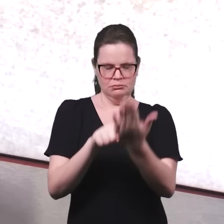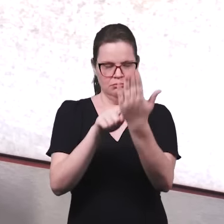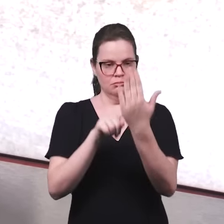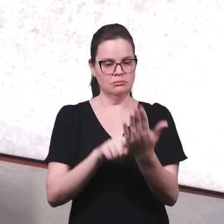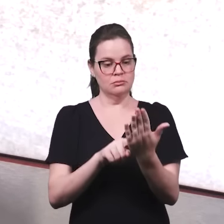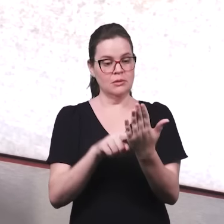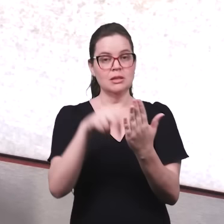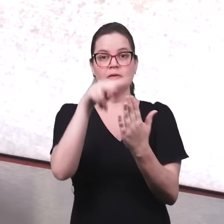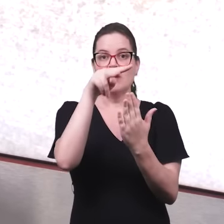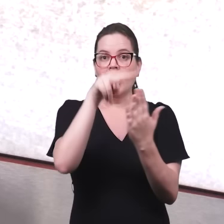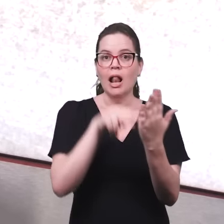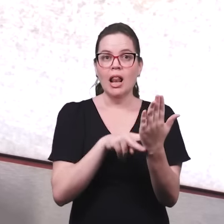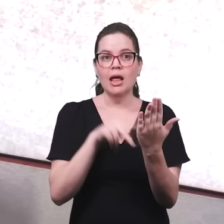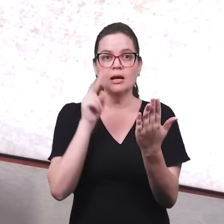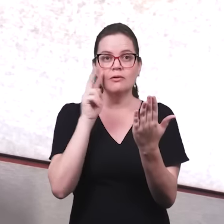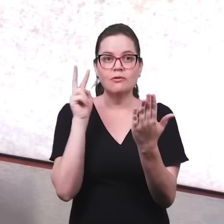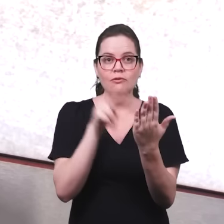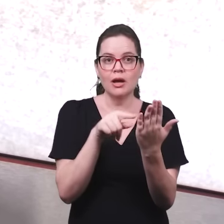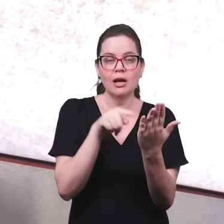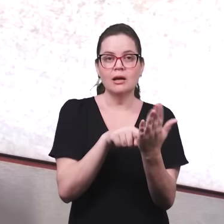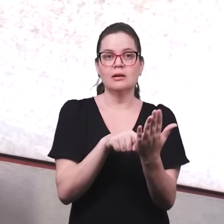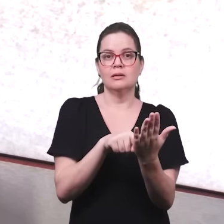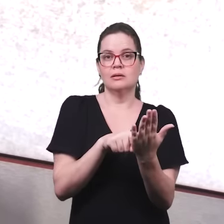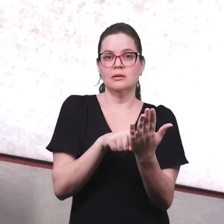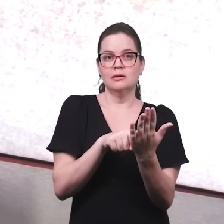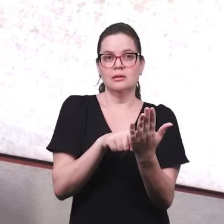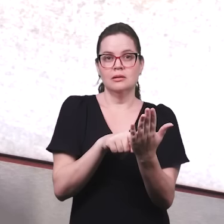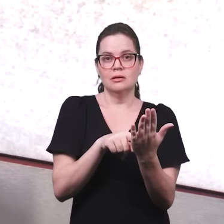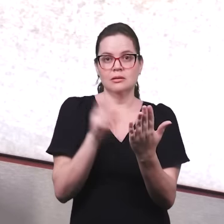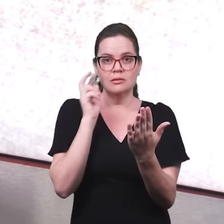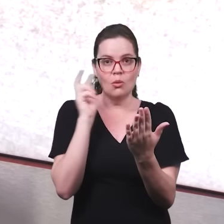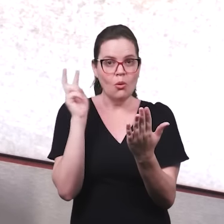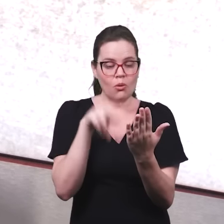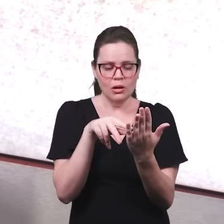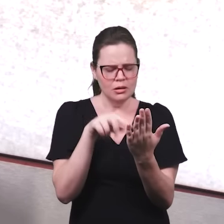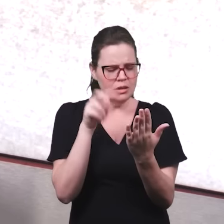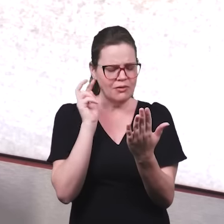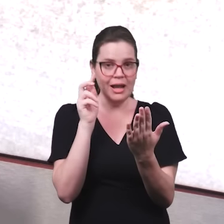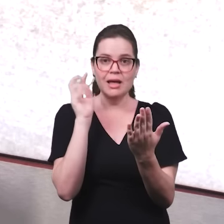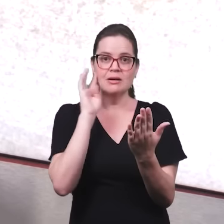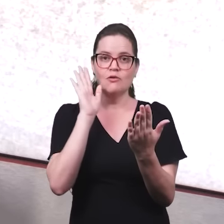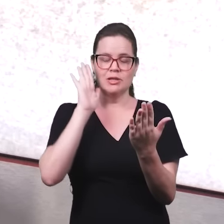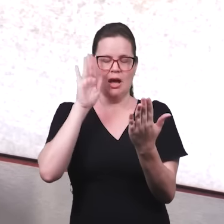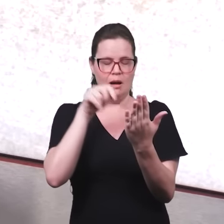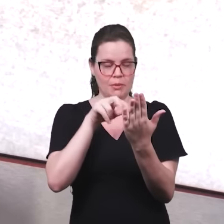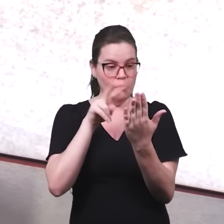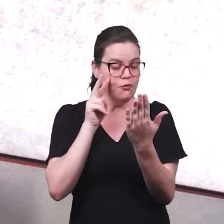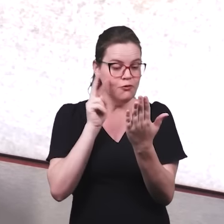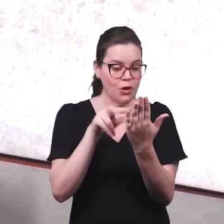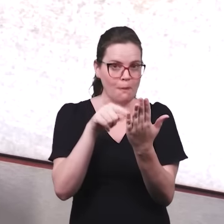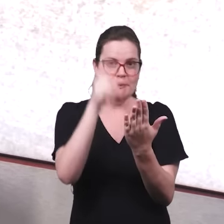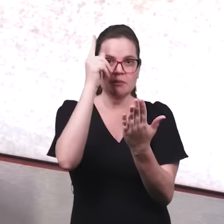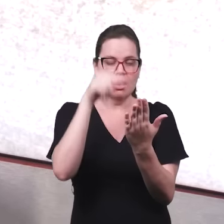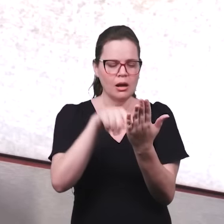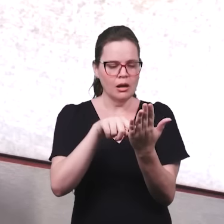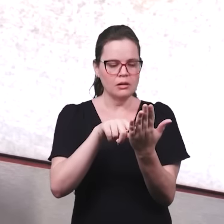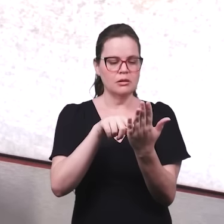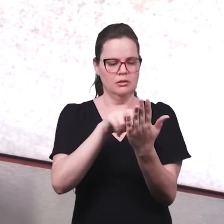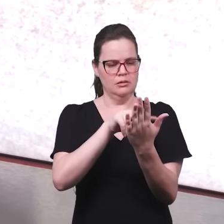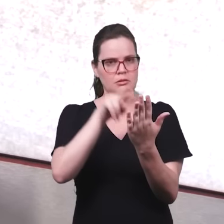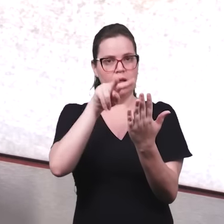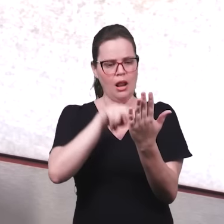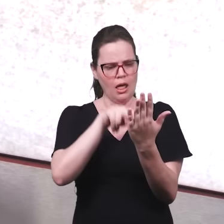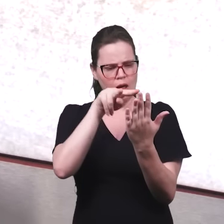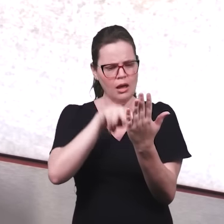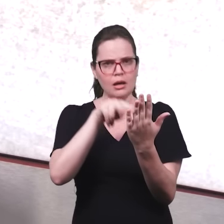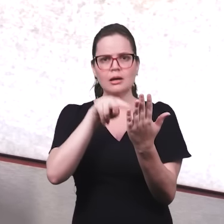E você vai ler o versículo que você apontar o seu olho para ele, vai ler esse versículo. Olha, eu estou certo de que